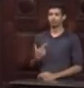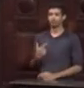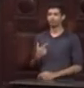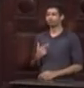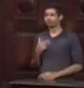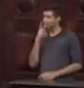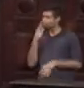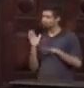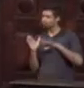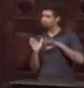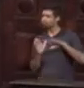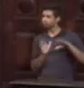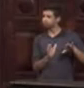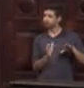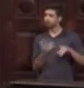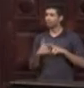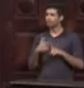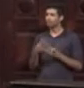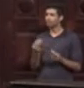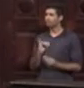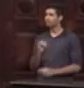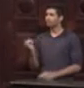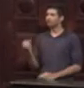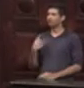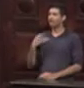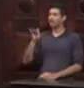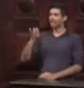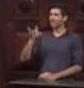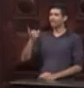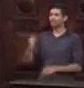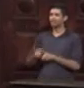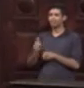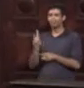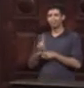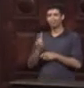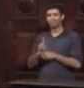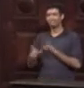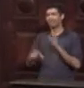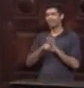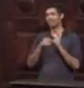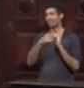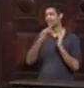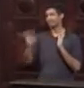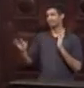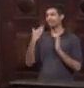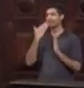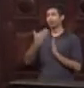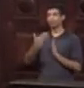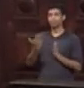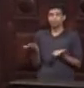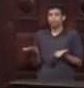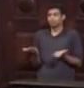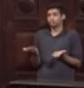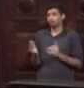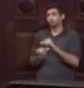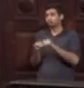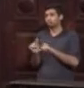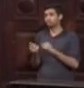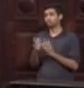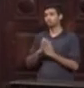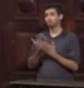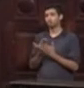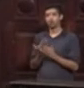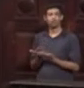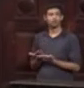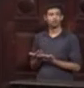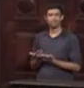a improvisar a formação sob a égide, sob a proteção desta lei federal que instituiu essa malfadada reforma. Inclusive, vou concluir dizendo o seguinte,